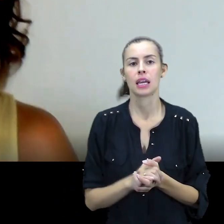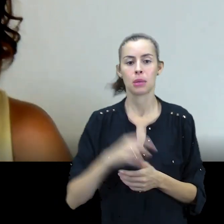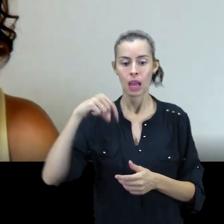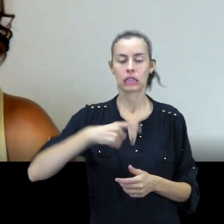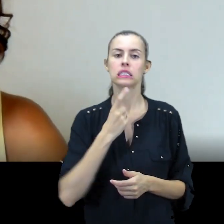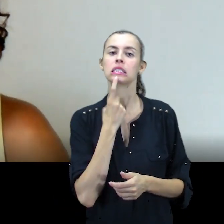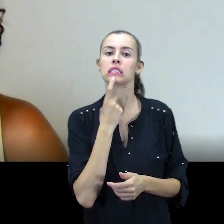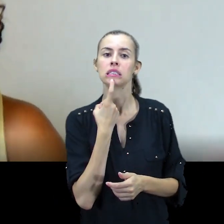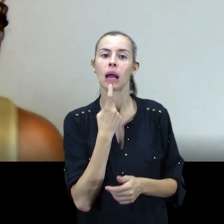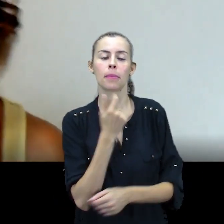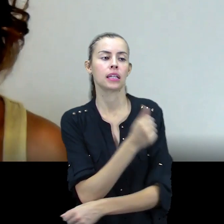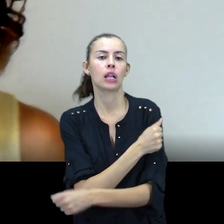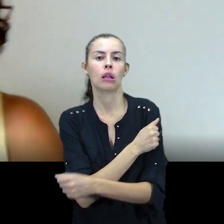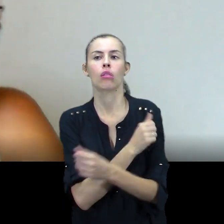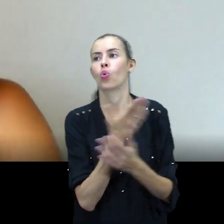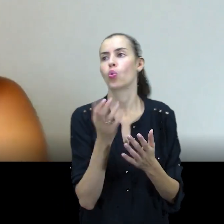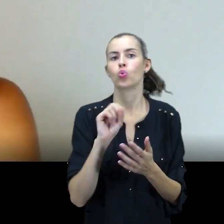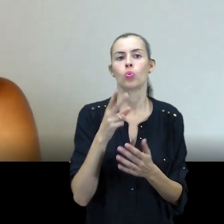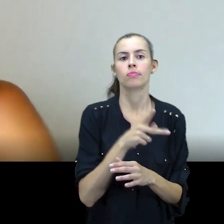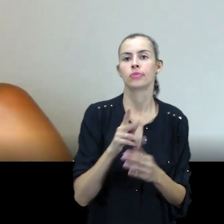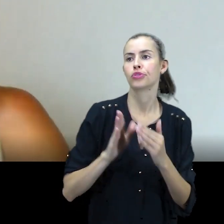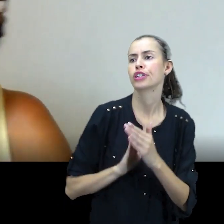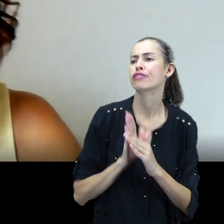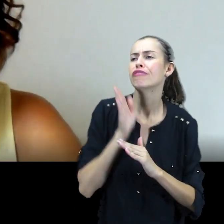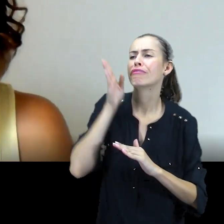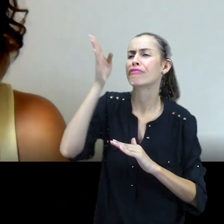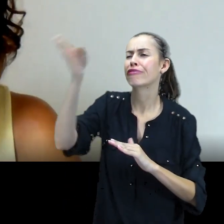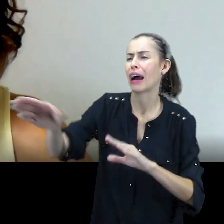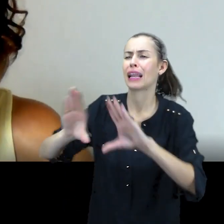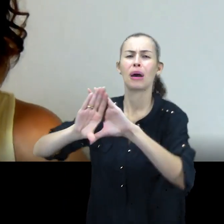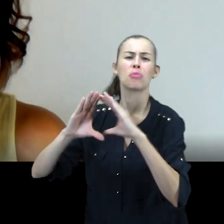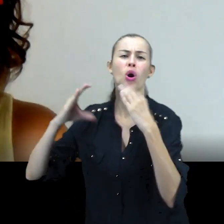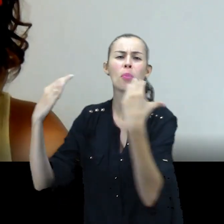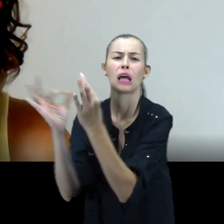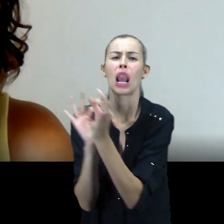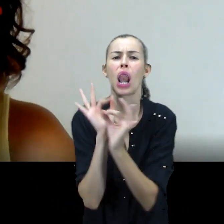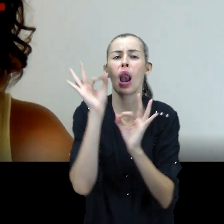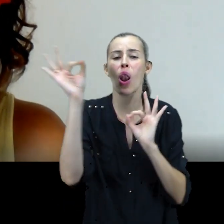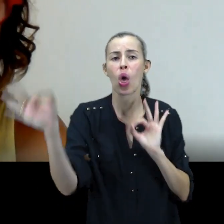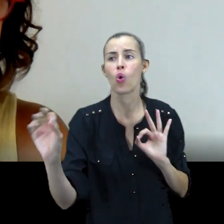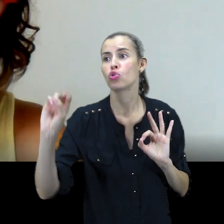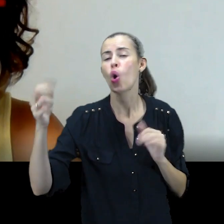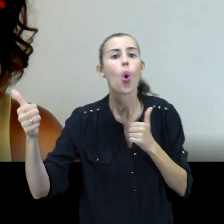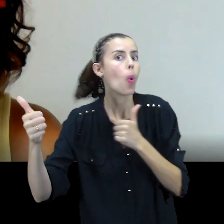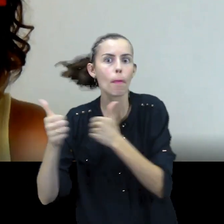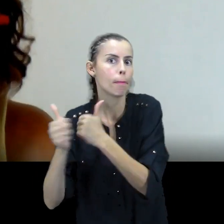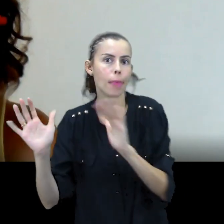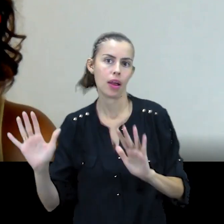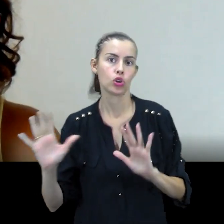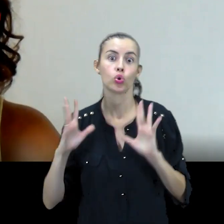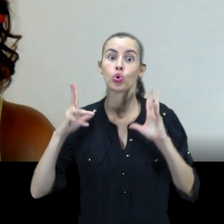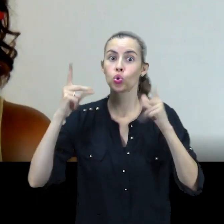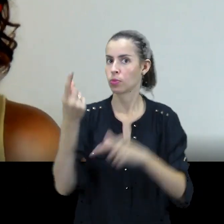Quando o estudante sai, a gente tem seguro para estágio, mas como que a gente faz para extensão? Então, tudo isso é uma implementação que envolve os diversos órgãos